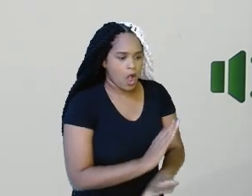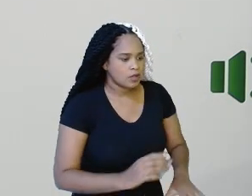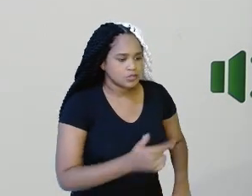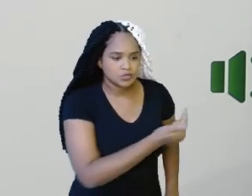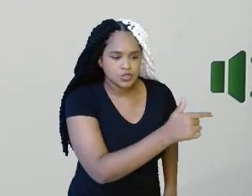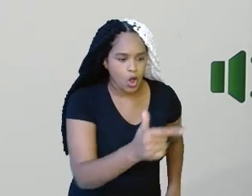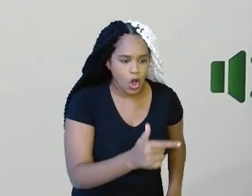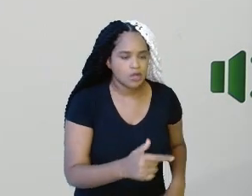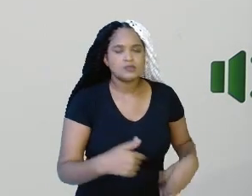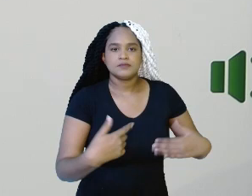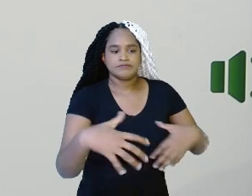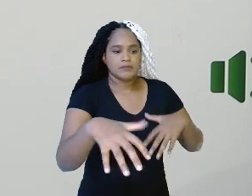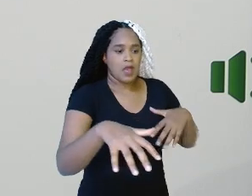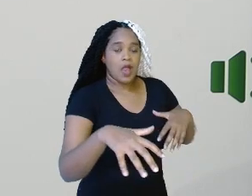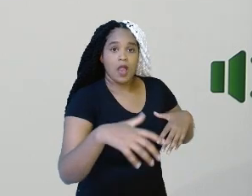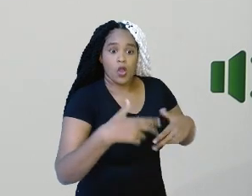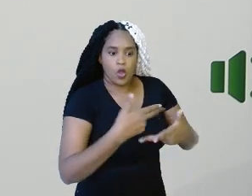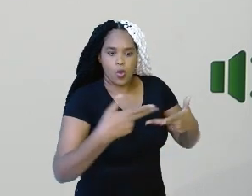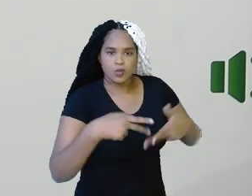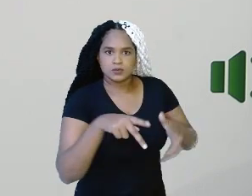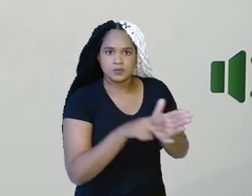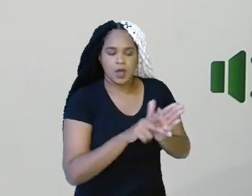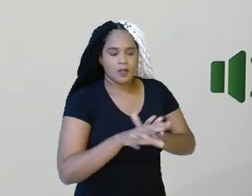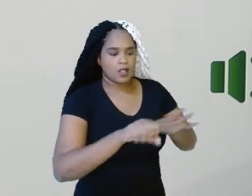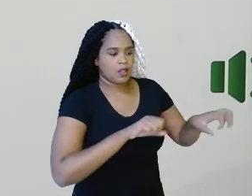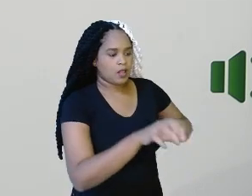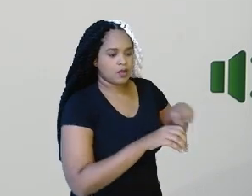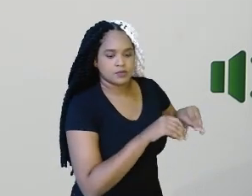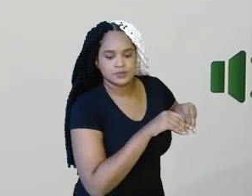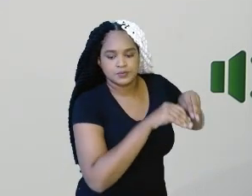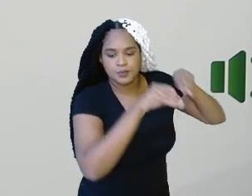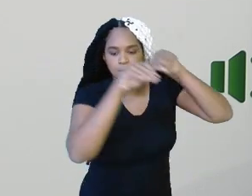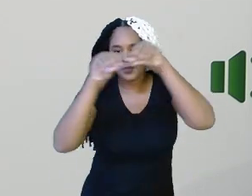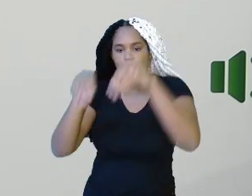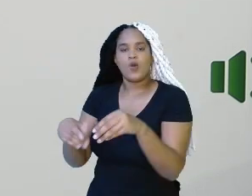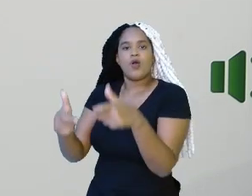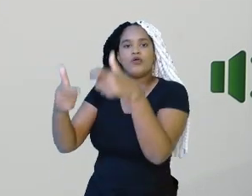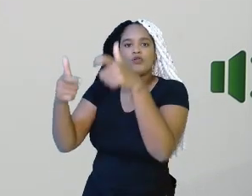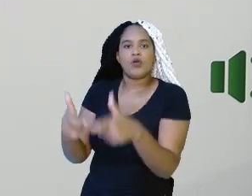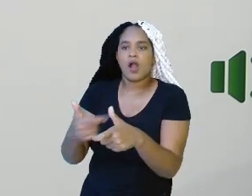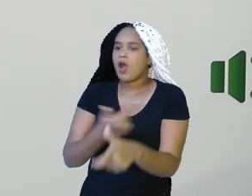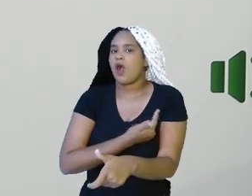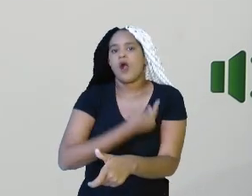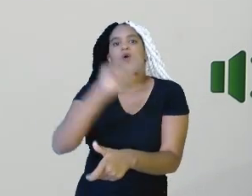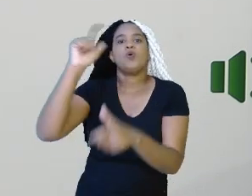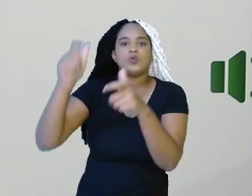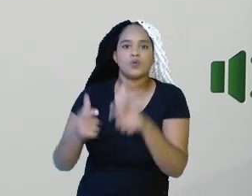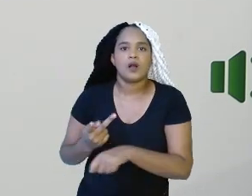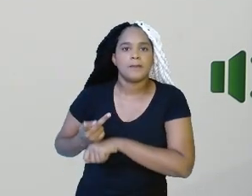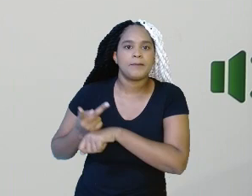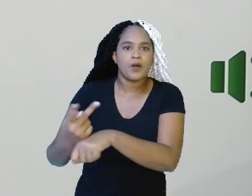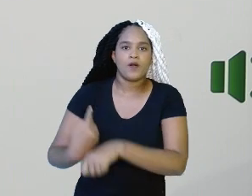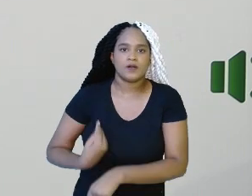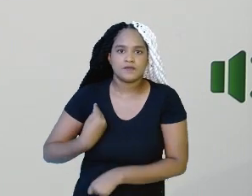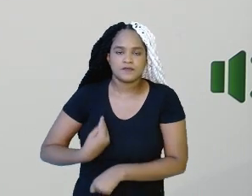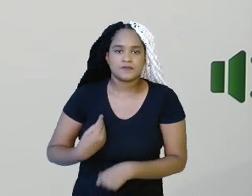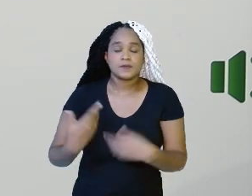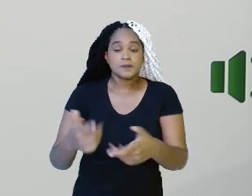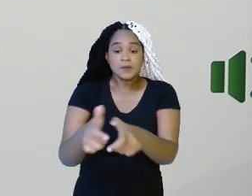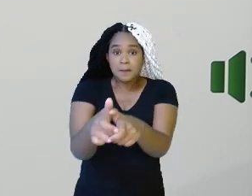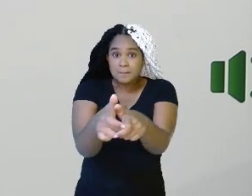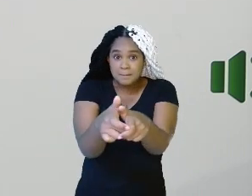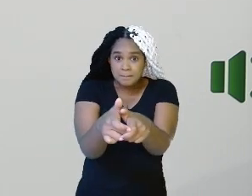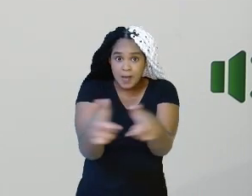recursos naturais daquele lugar, eles iam para outro e assim continuavam. Mas a maioria das tribos elas já